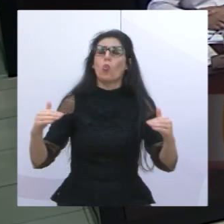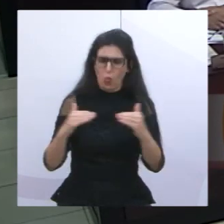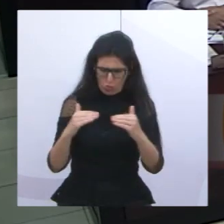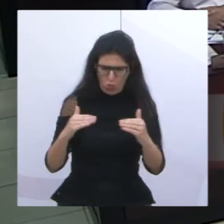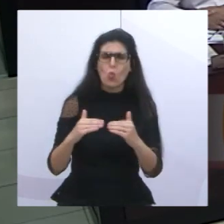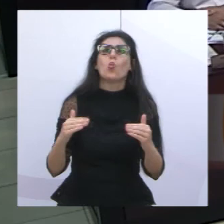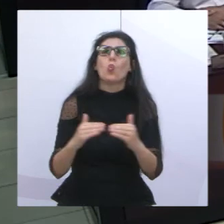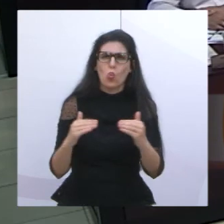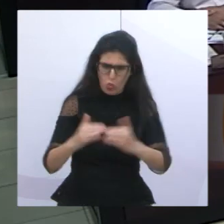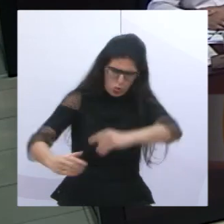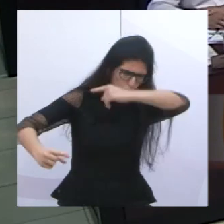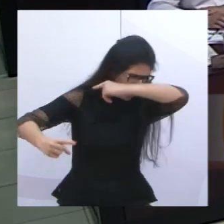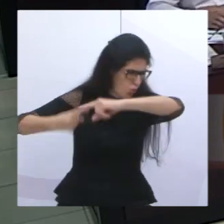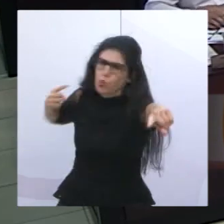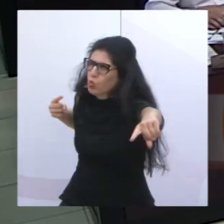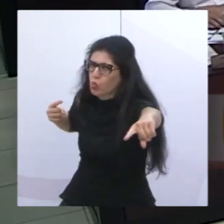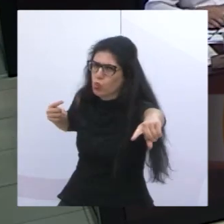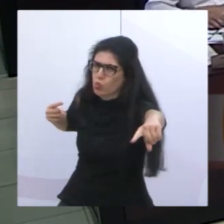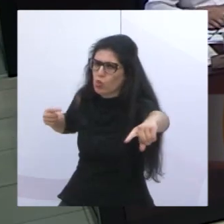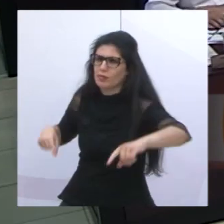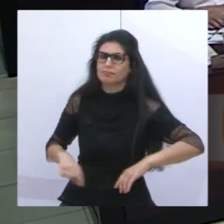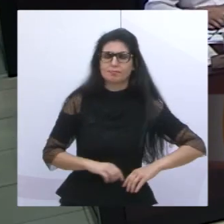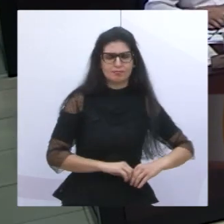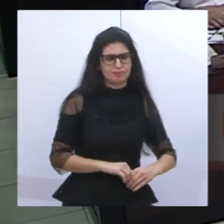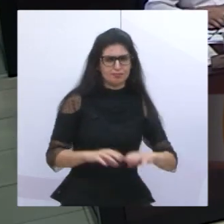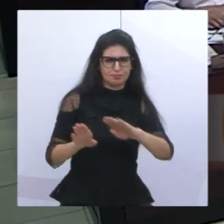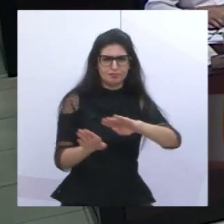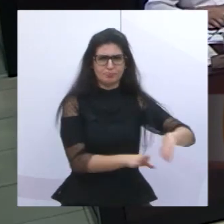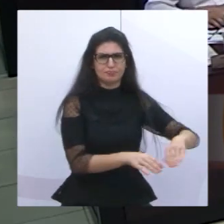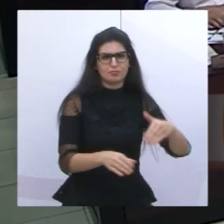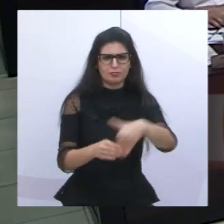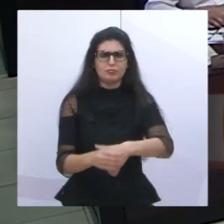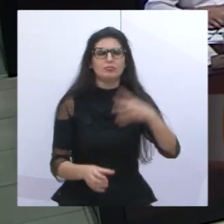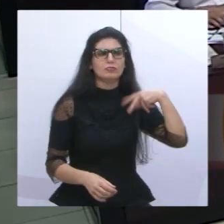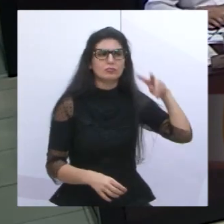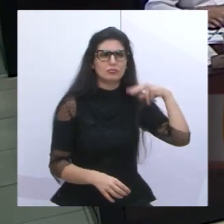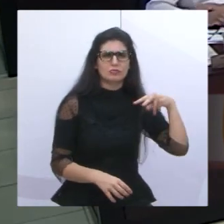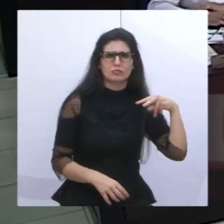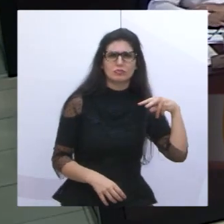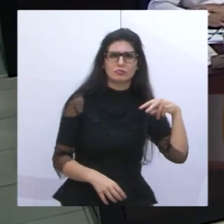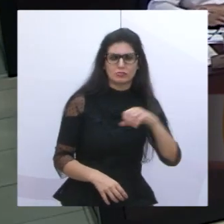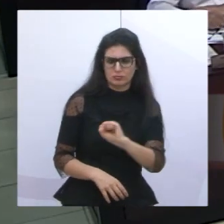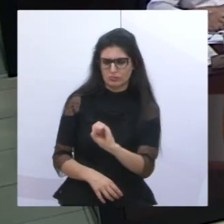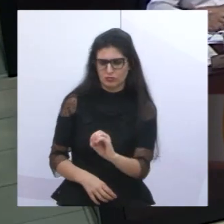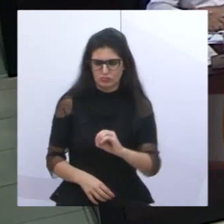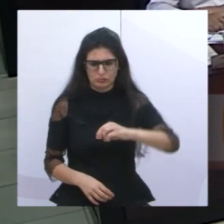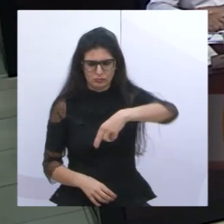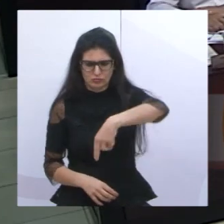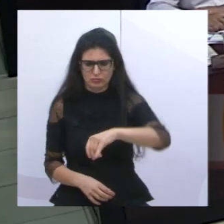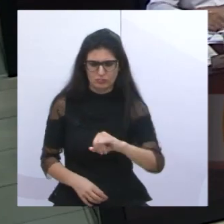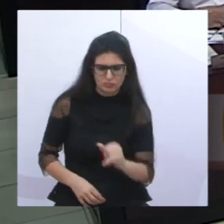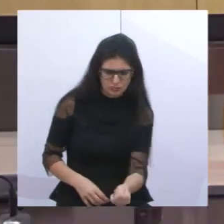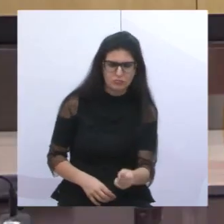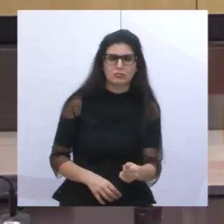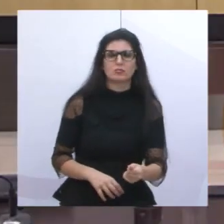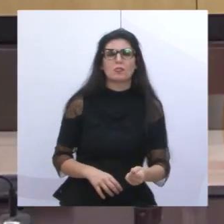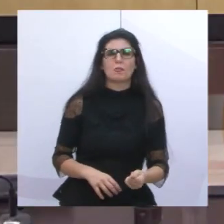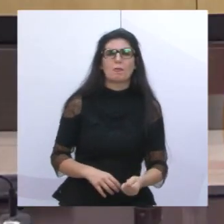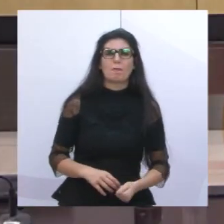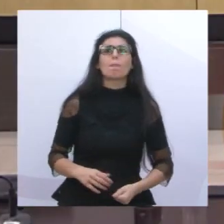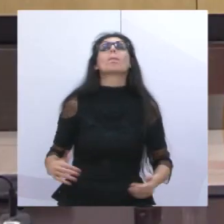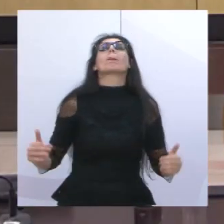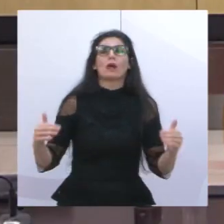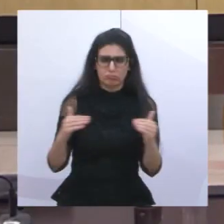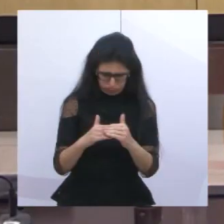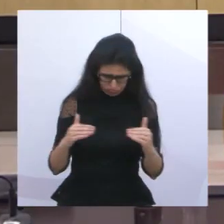Como vota a vereadora Sônia Patas da Amizade.